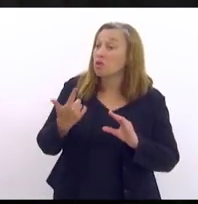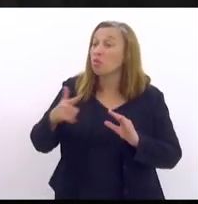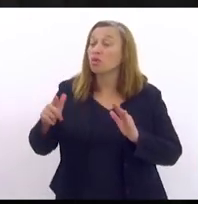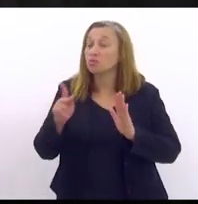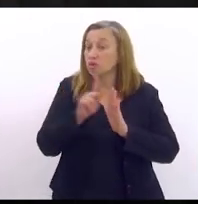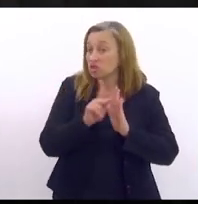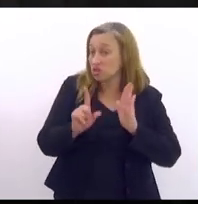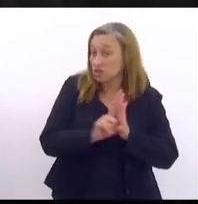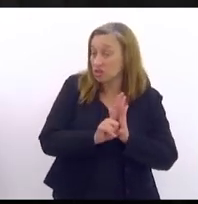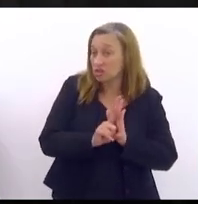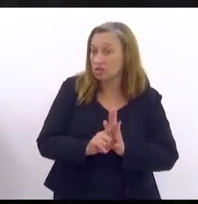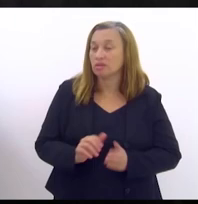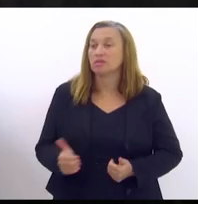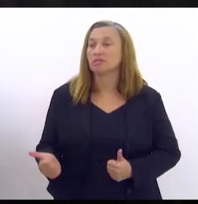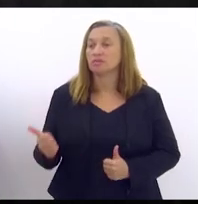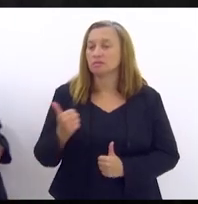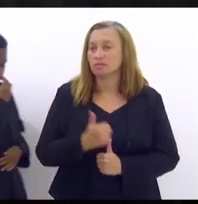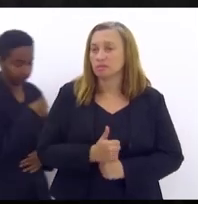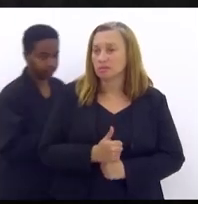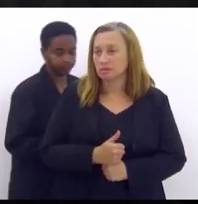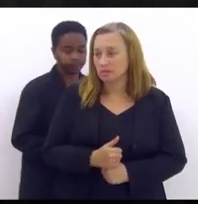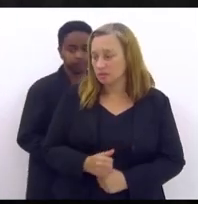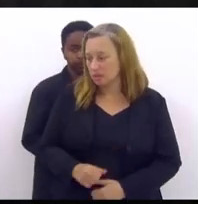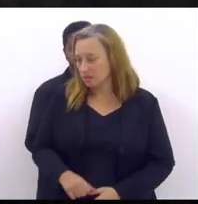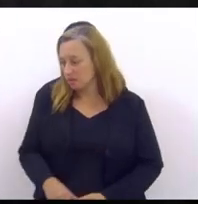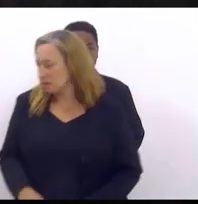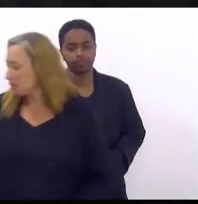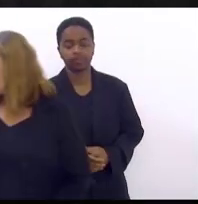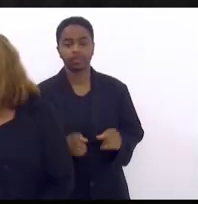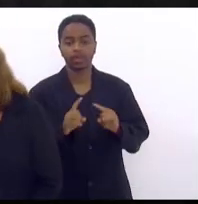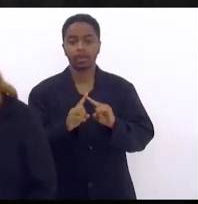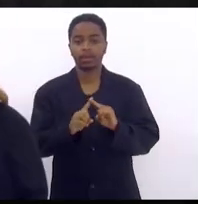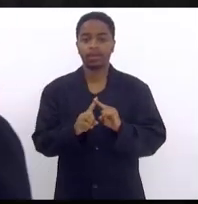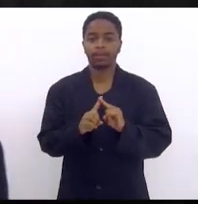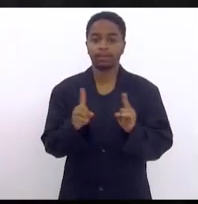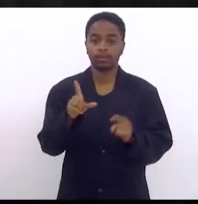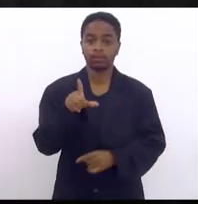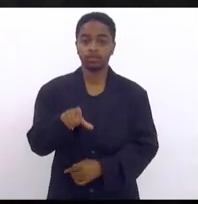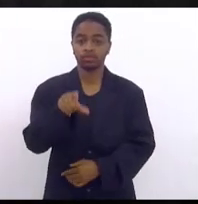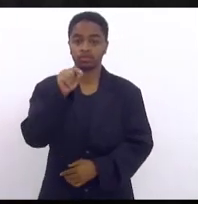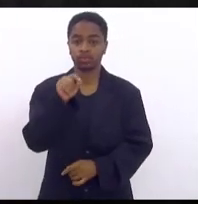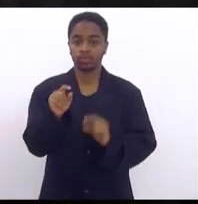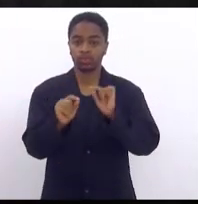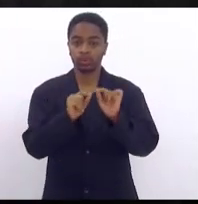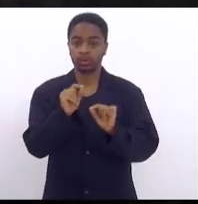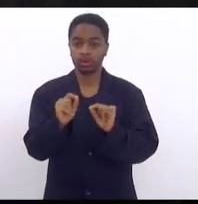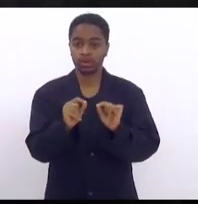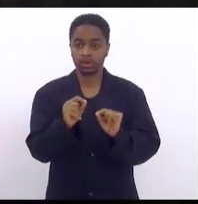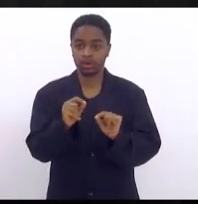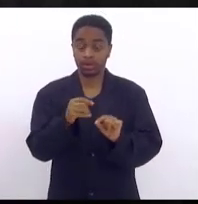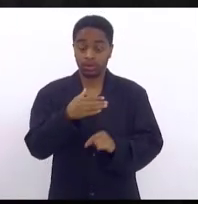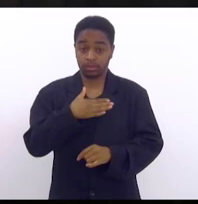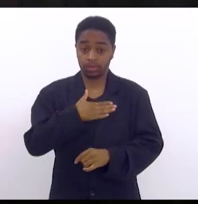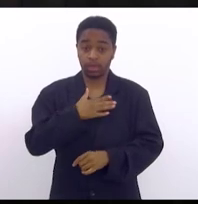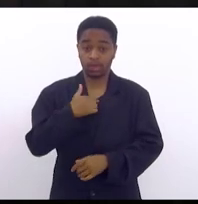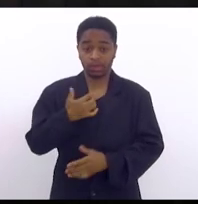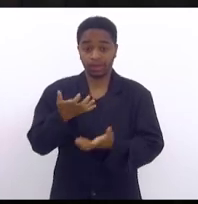de lei, evidentemente, preferiu que o meu, que eu insistia que fosse a